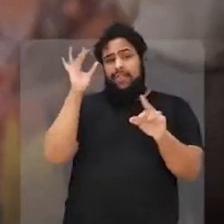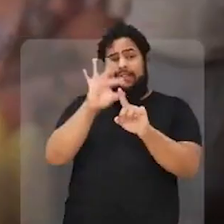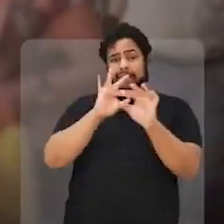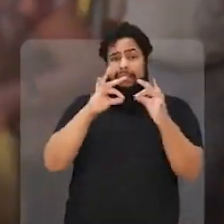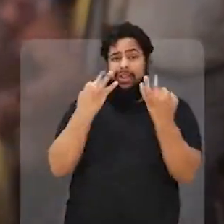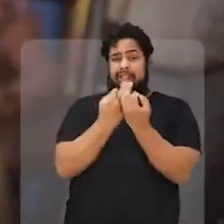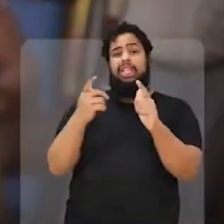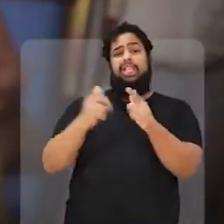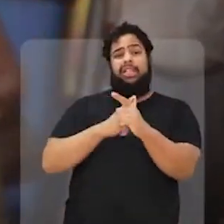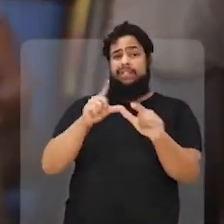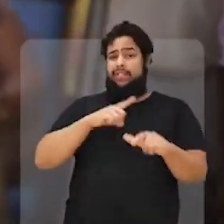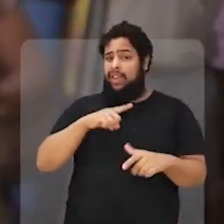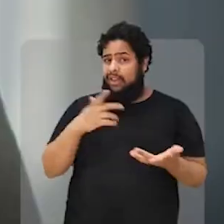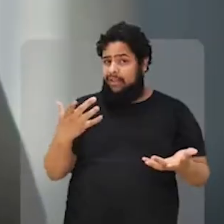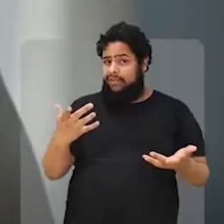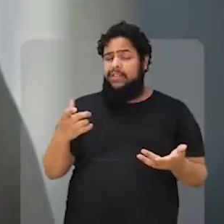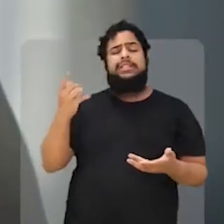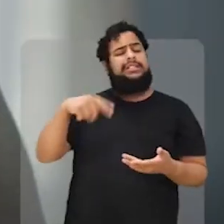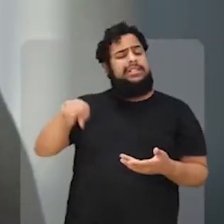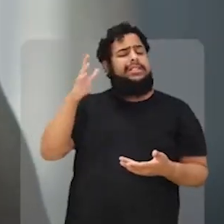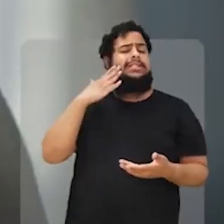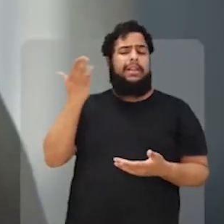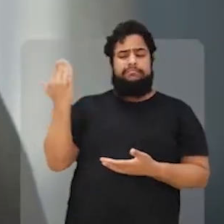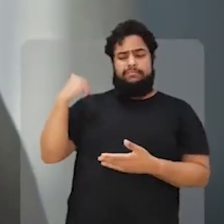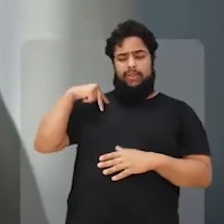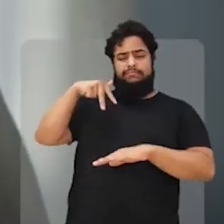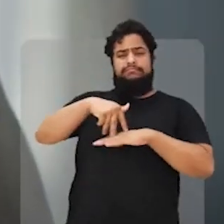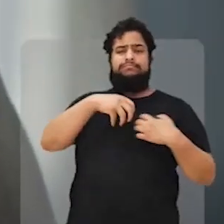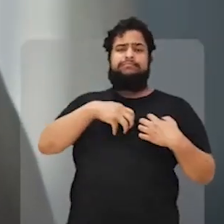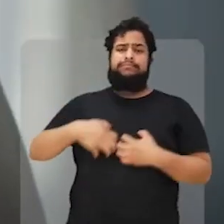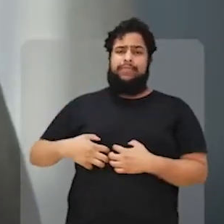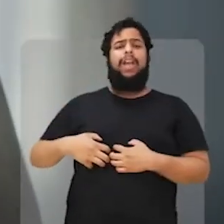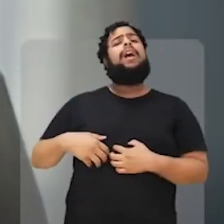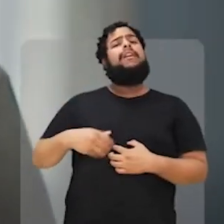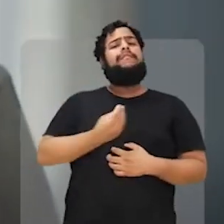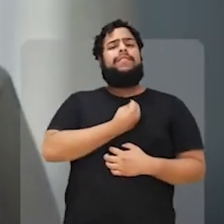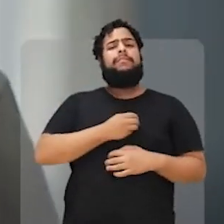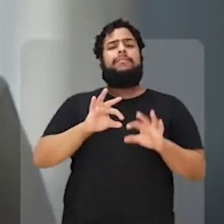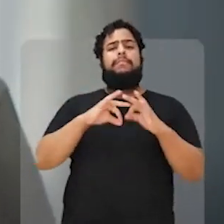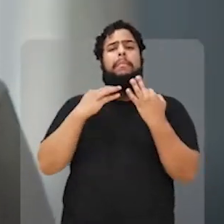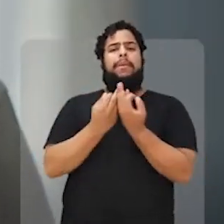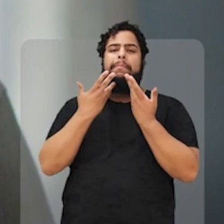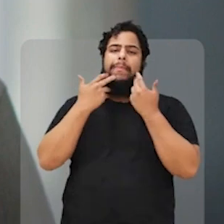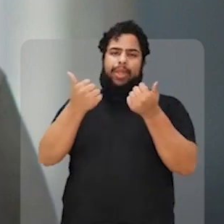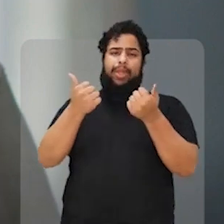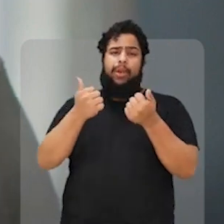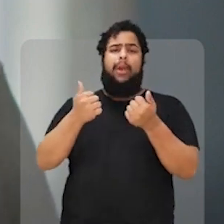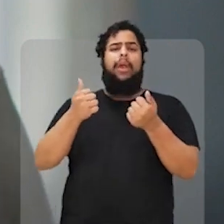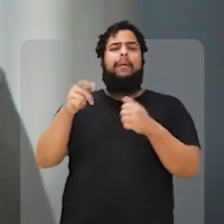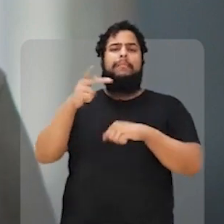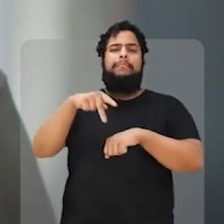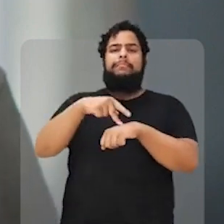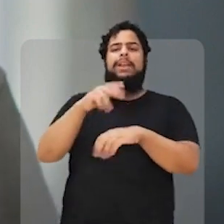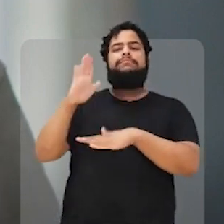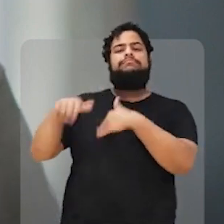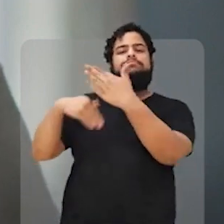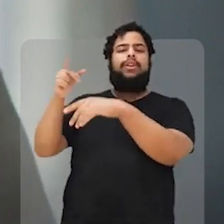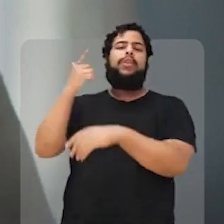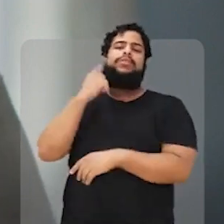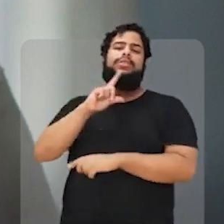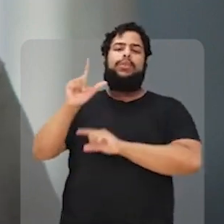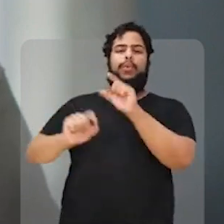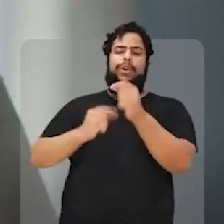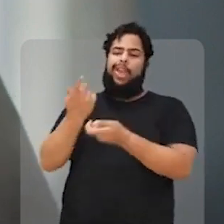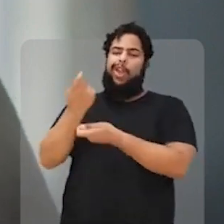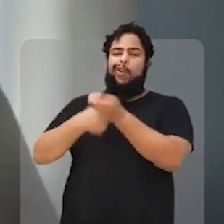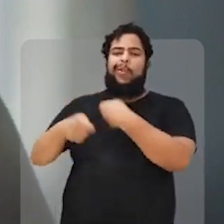estão endividadas. Você sabe que quando eu governei esse país, a vida das famílias melhorou, o país cresceu e chegamos